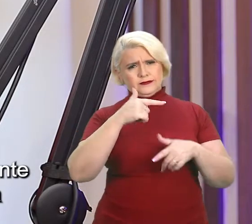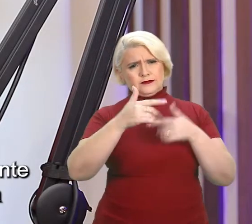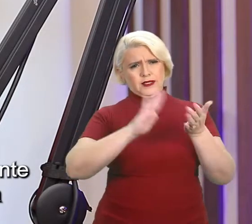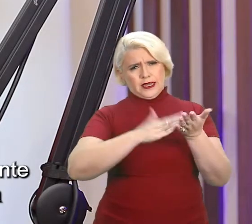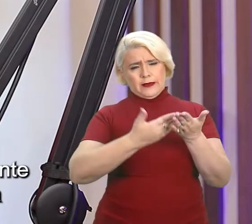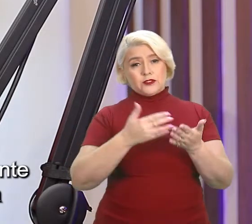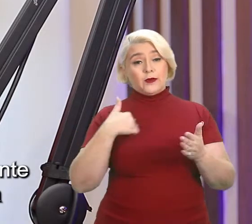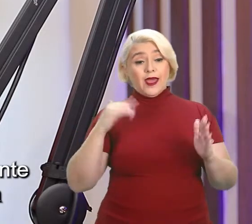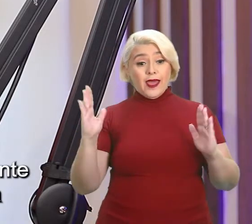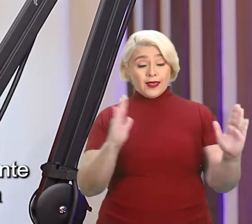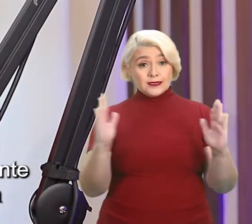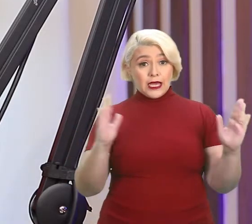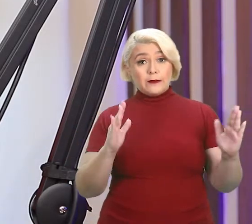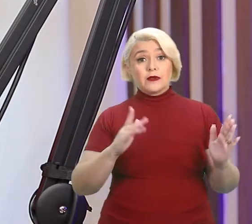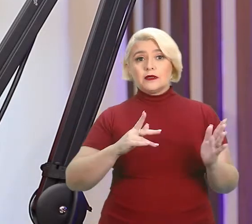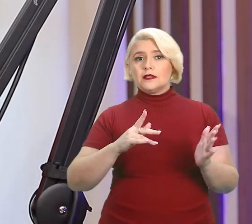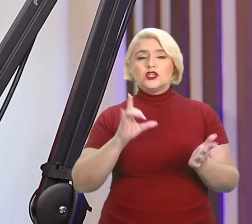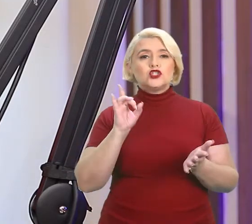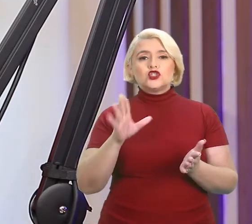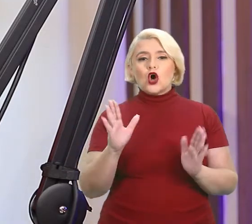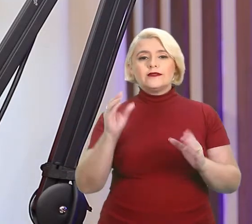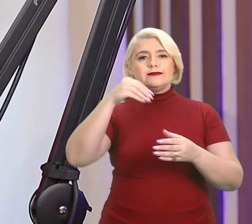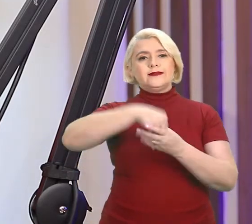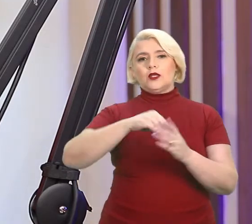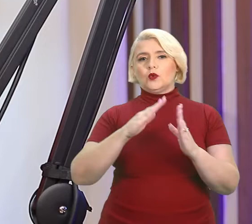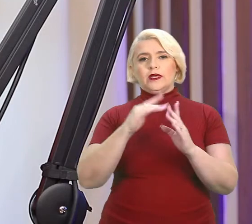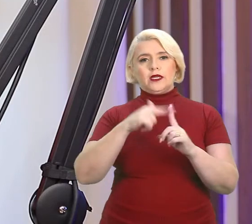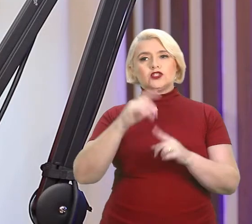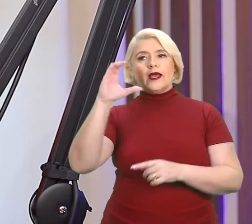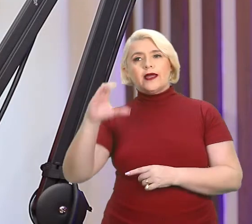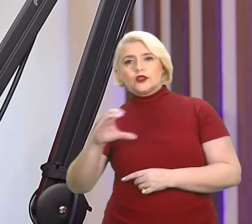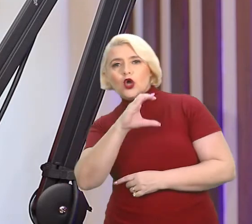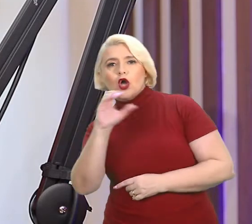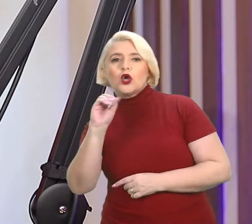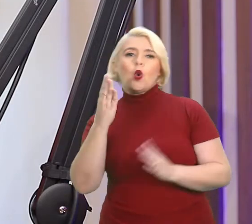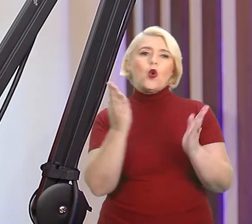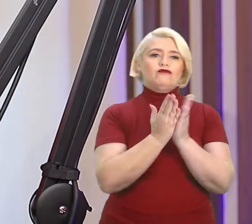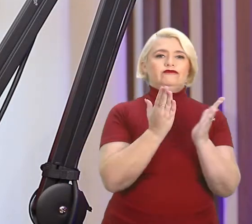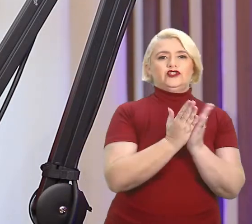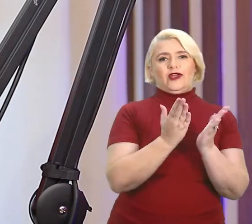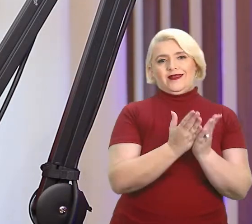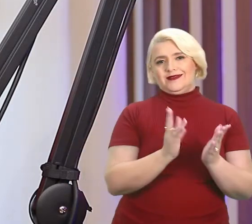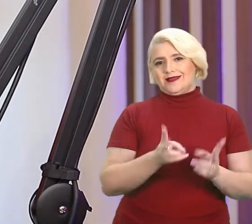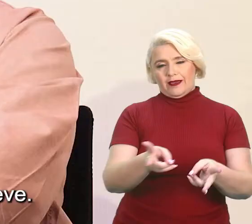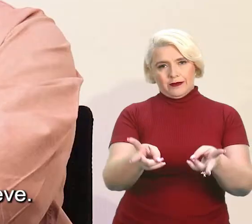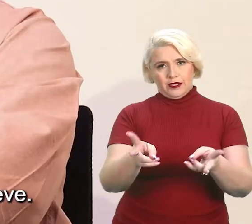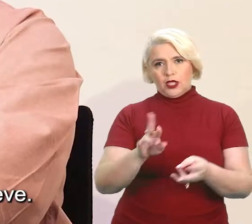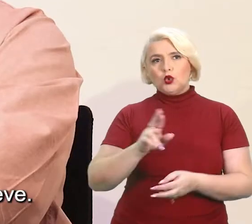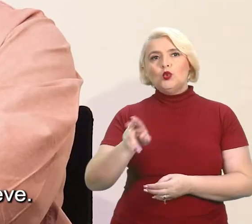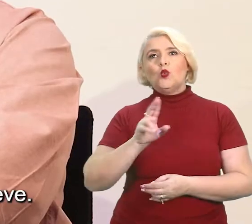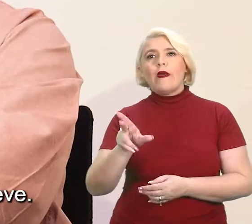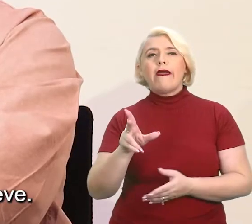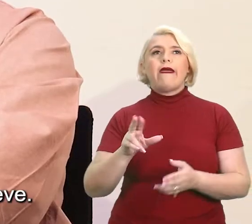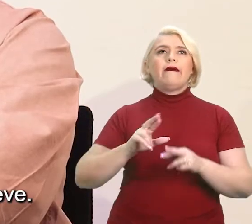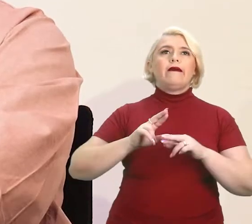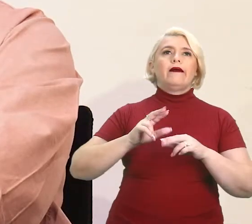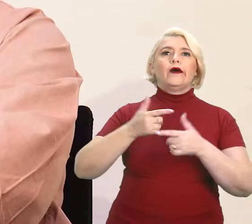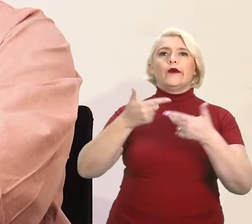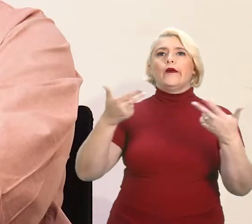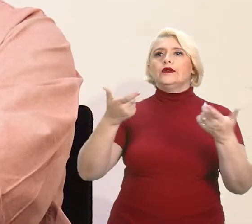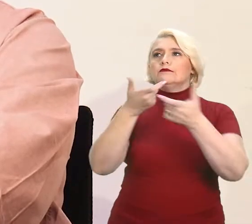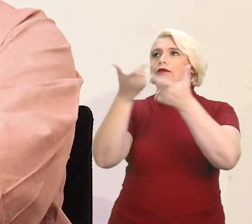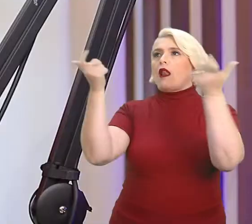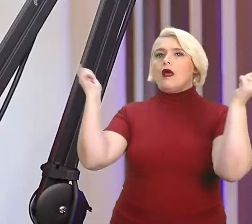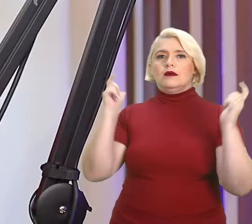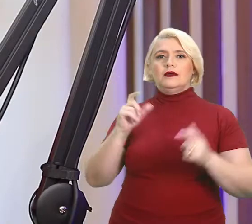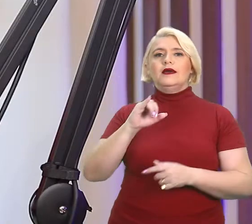realmente um trabalho dentro das igrejas. A igreja católica e as igrejas evangélicas. Sim. Não era uma Testemunho coisa de Jeová também, sempre